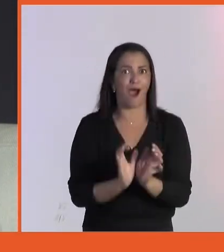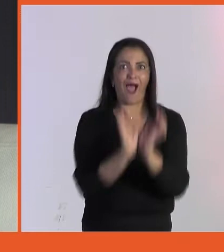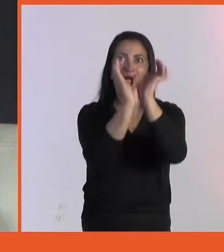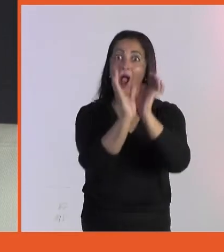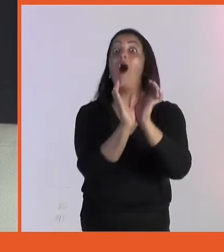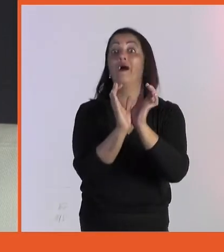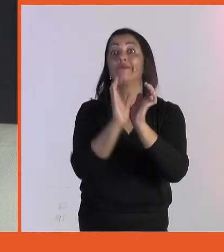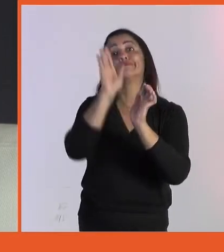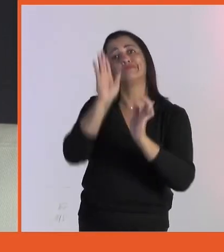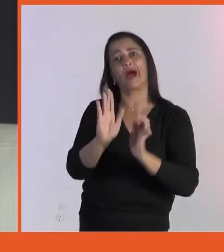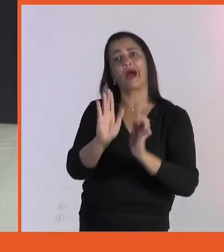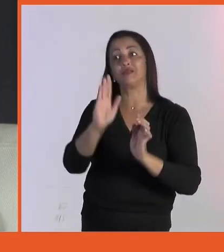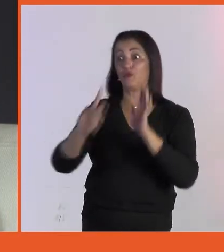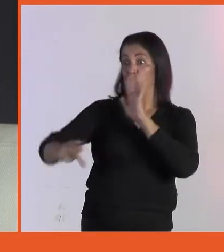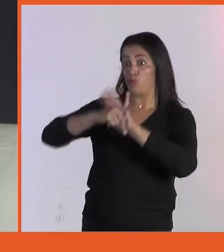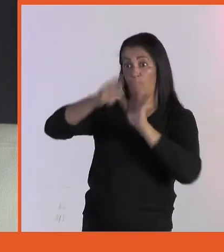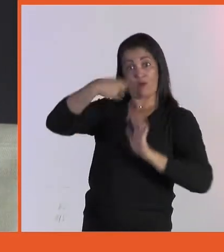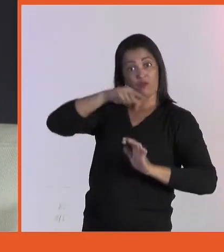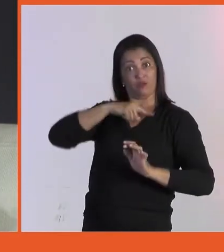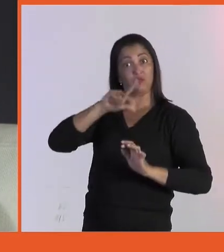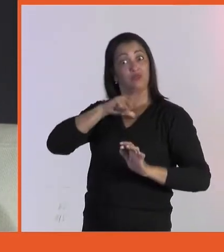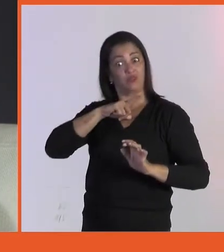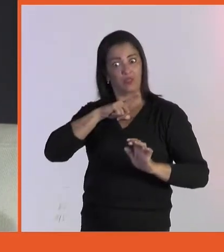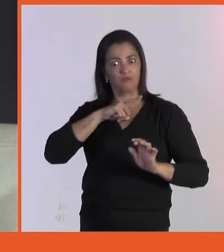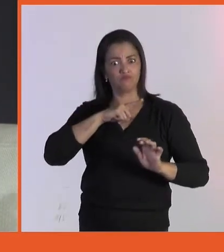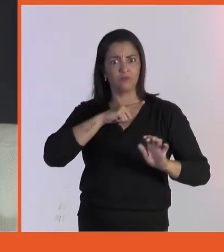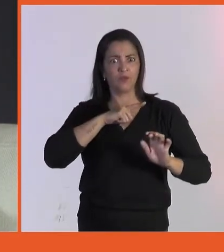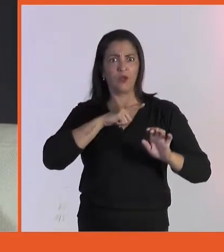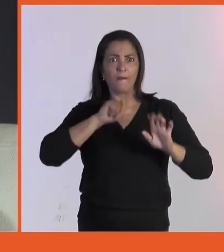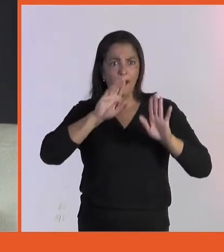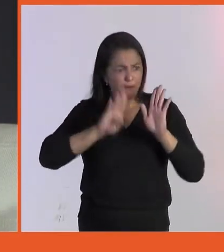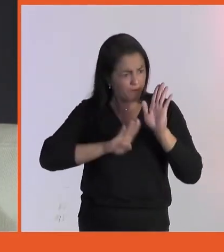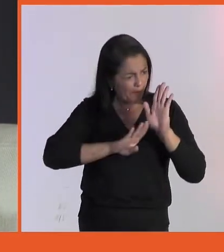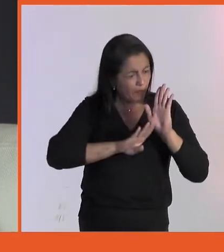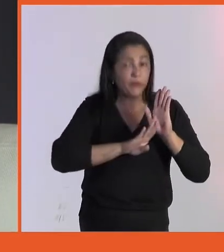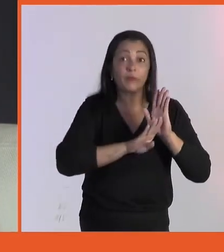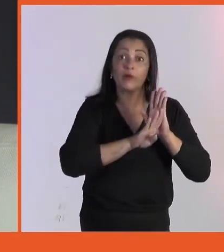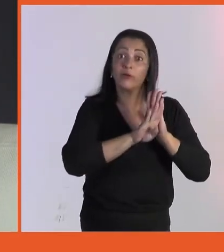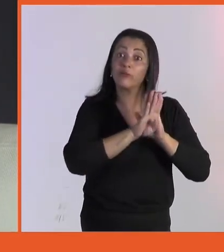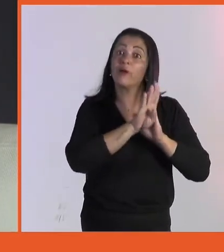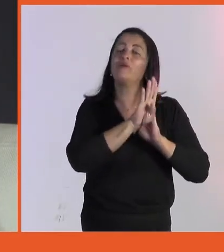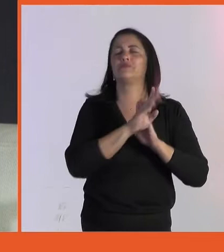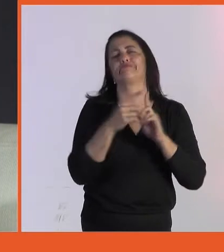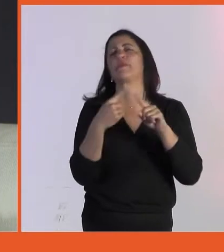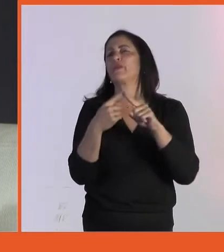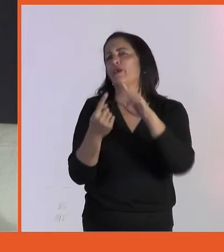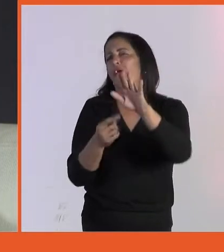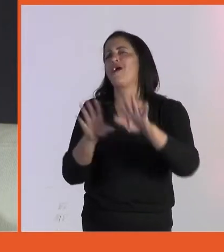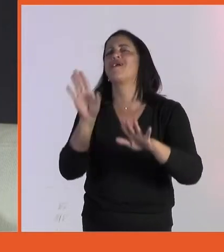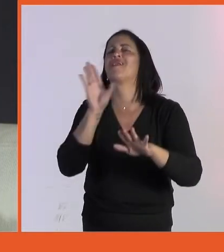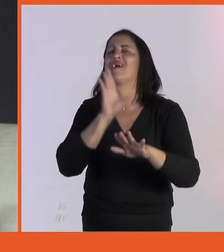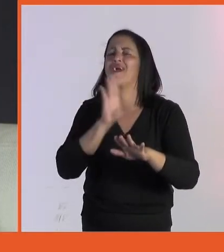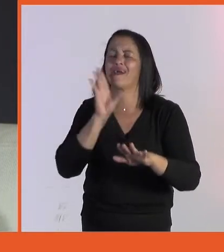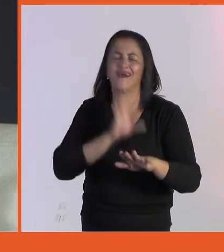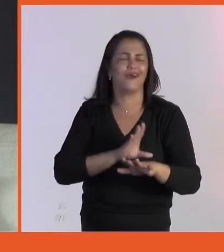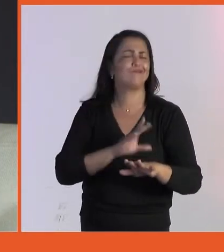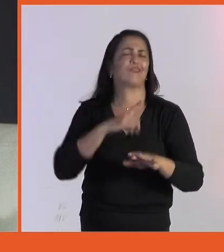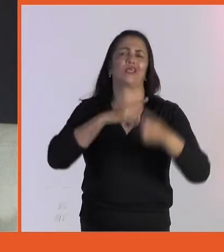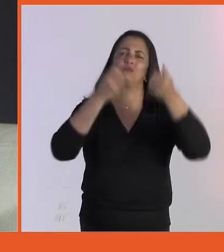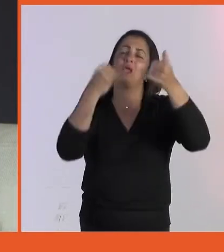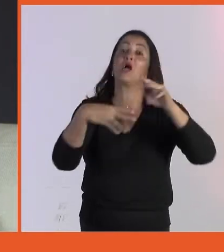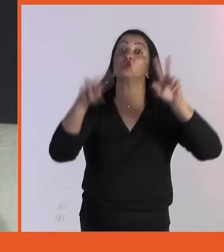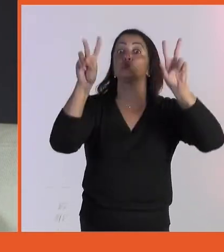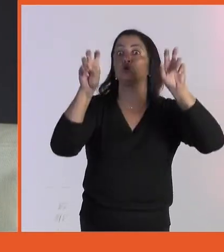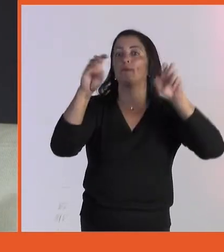Mas aí, quando a gente fez a nossa, engajou muito, assim, tanto quanto a deles. Por quê? Porque também era legal ver o Diva Depressão falar sobre o Oscar de uma